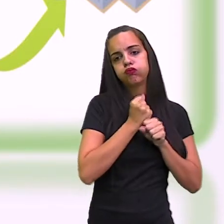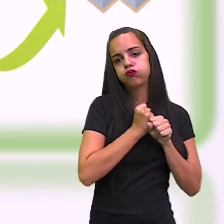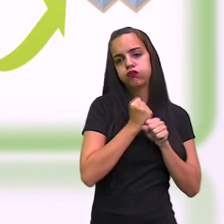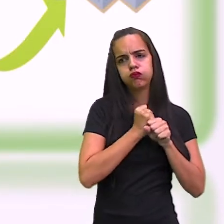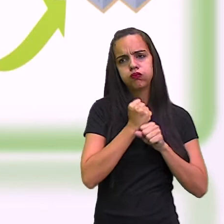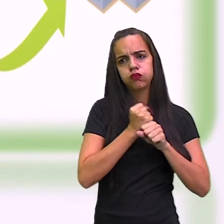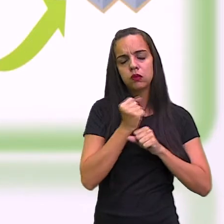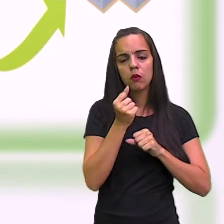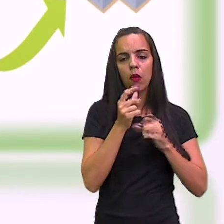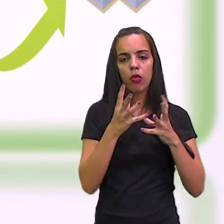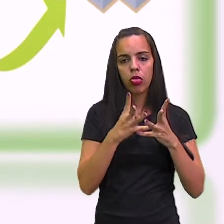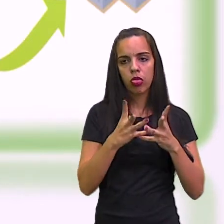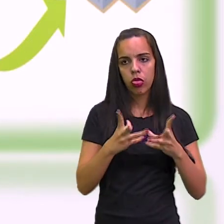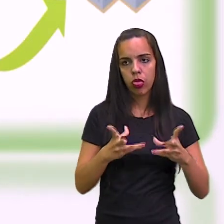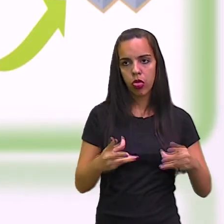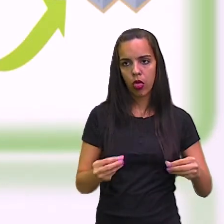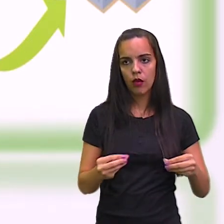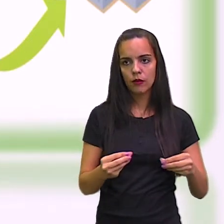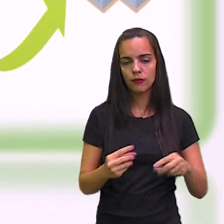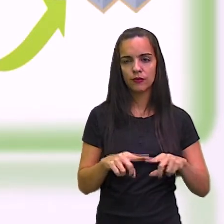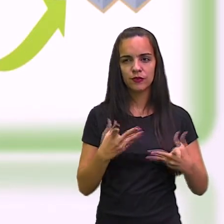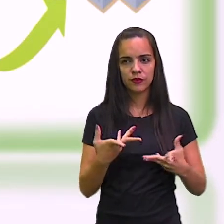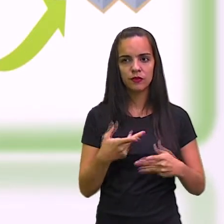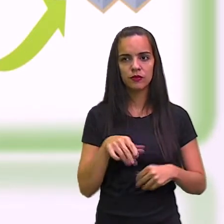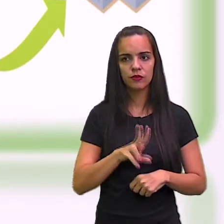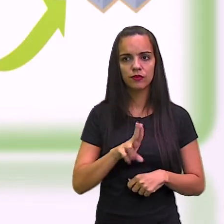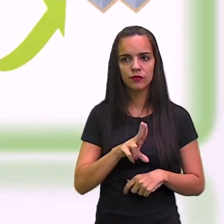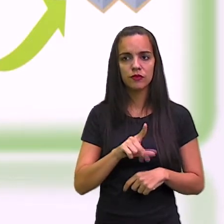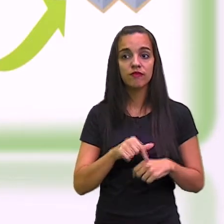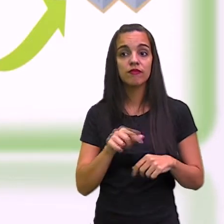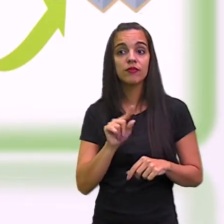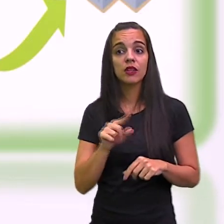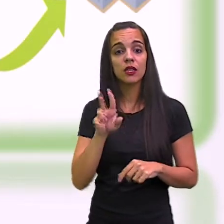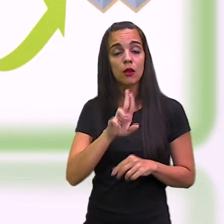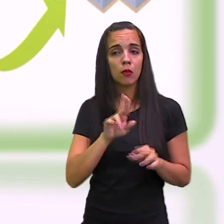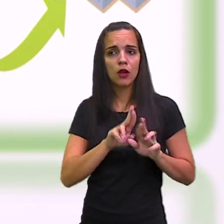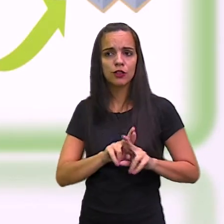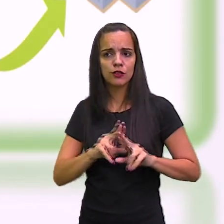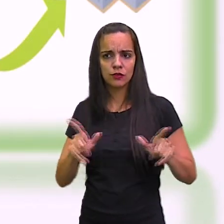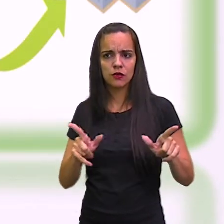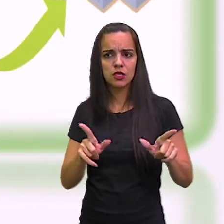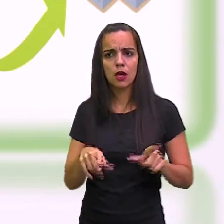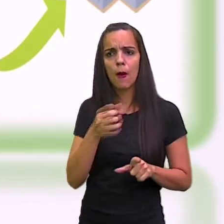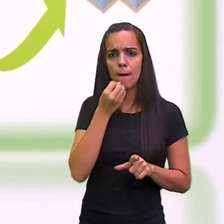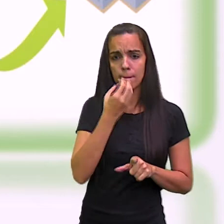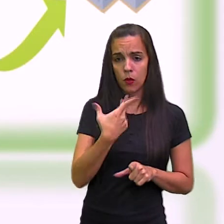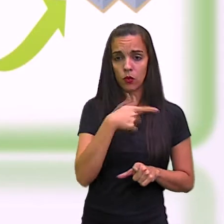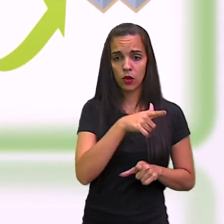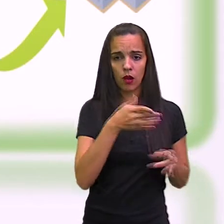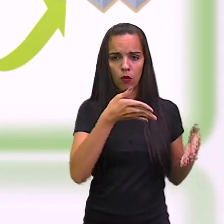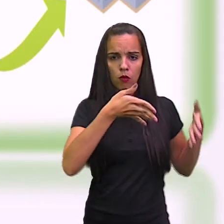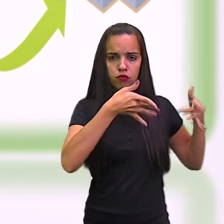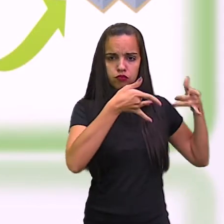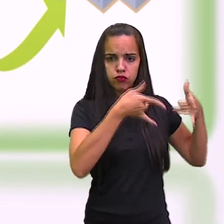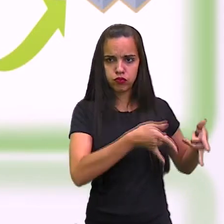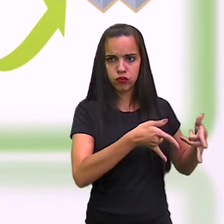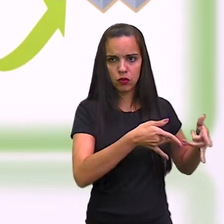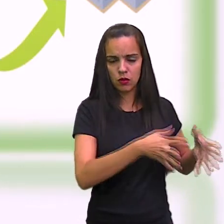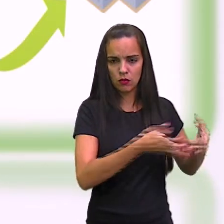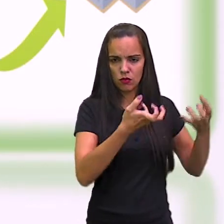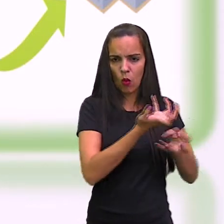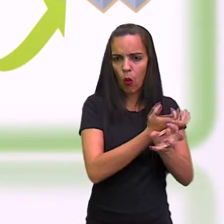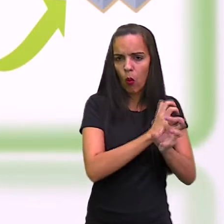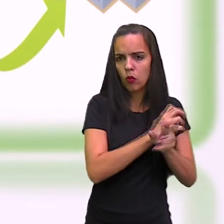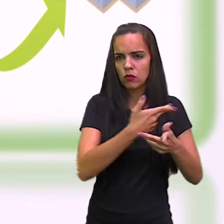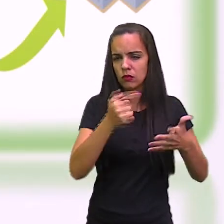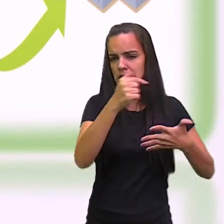totalmente realizadas. Nesse sentido, o grande diferencial em relação aos combustíveis fósseis é que a energia de